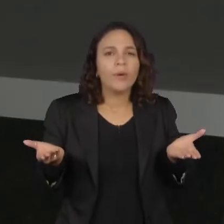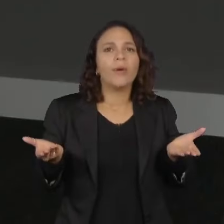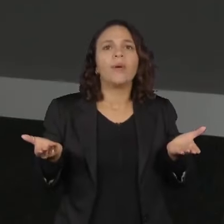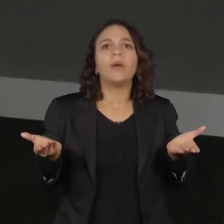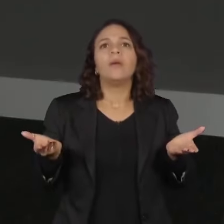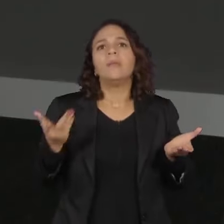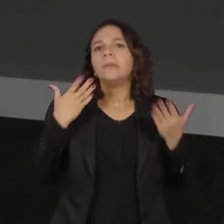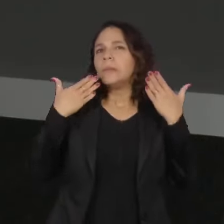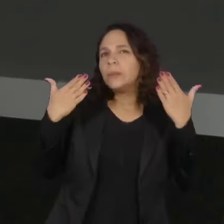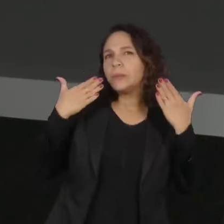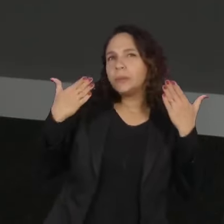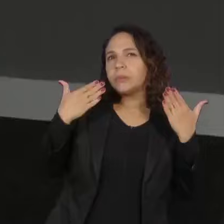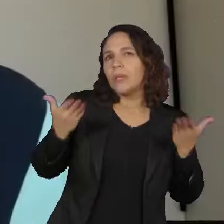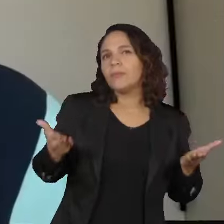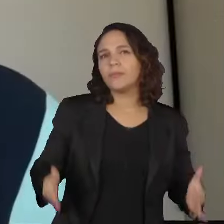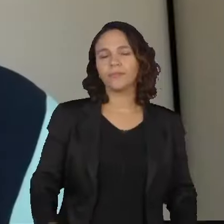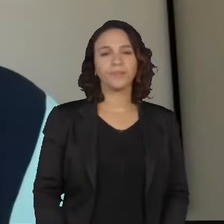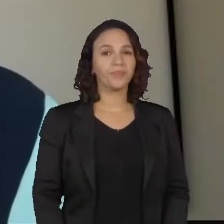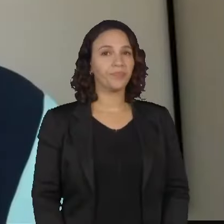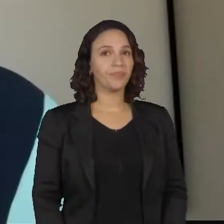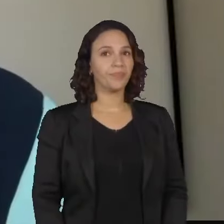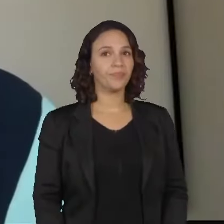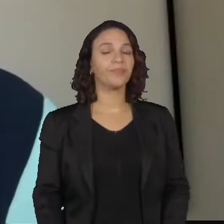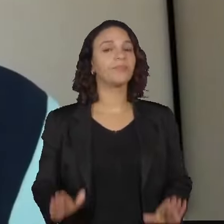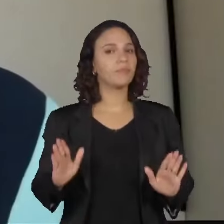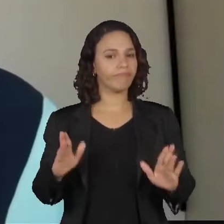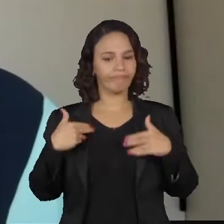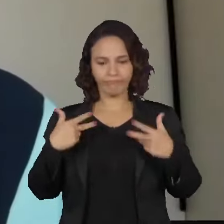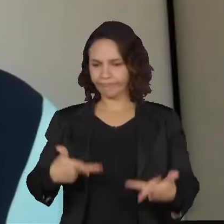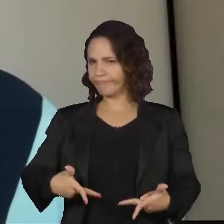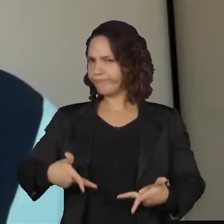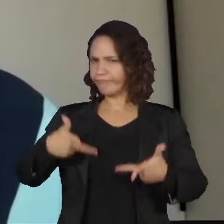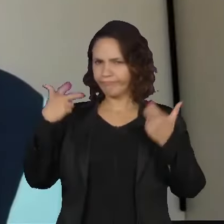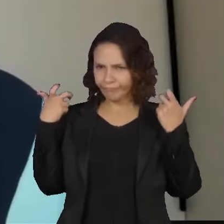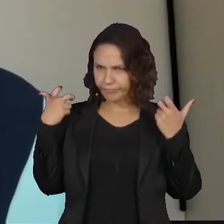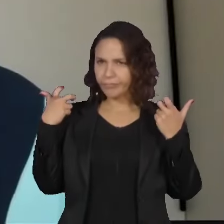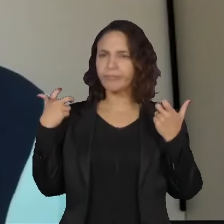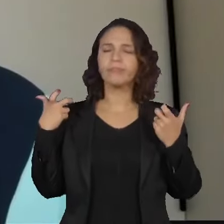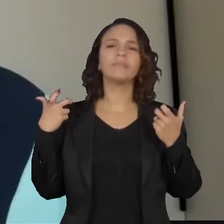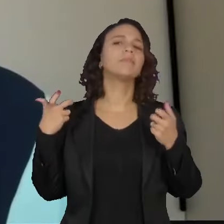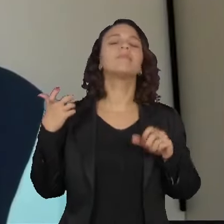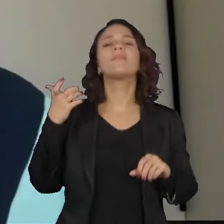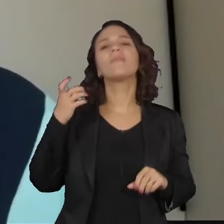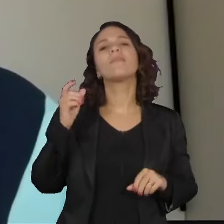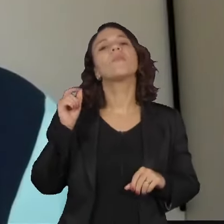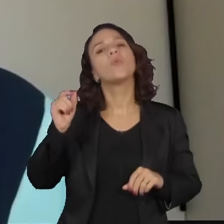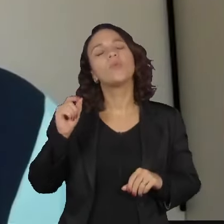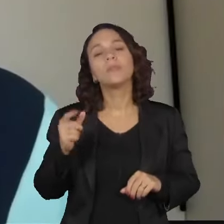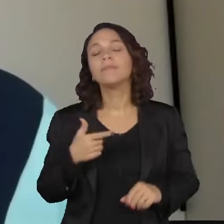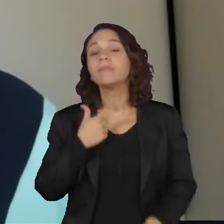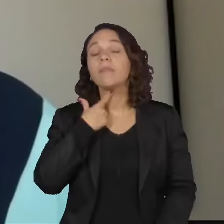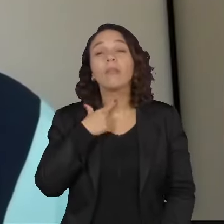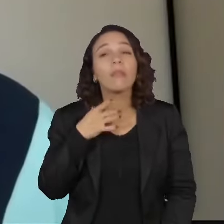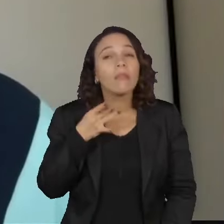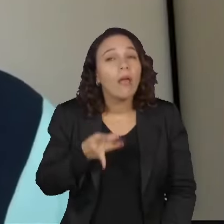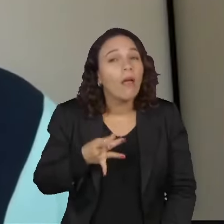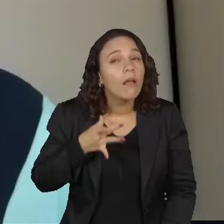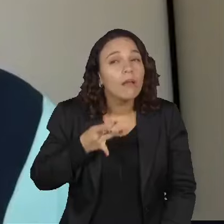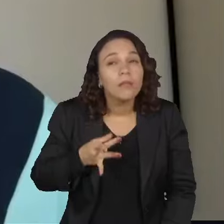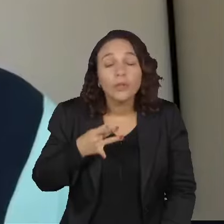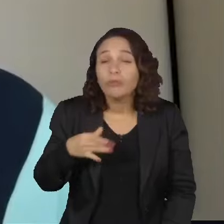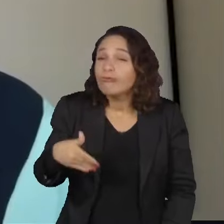uma suspeita de diabetes? Os sinais clássicos de diabetes são muita sede, muita